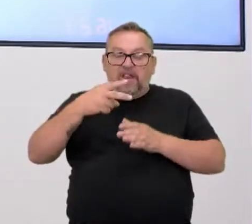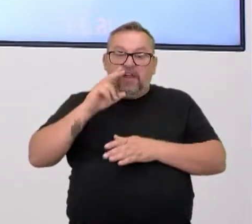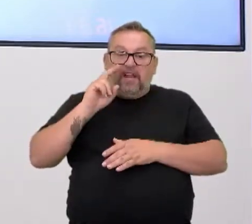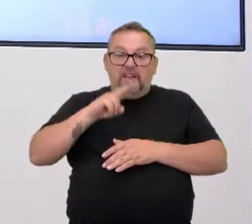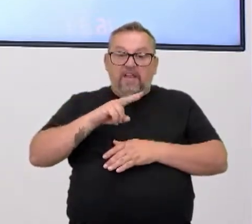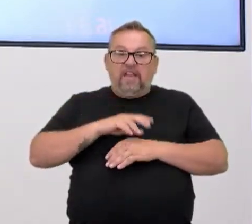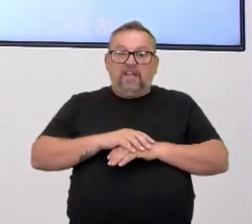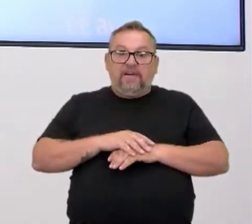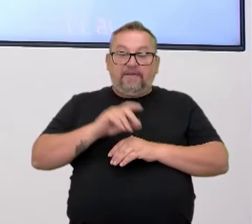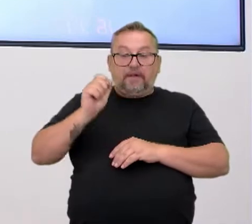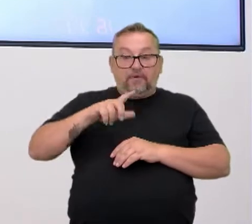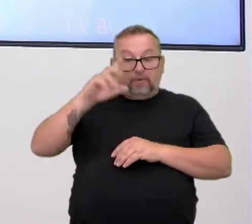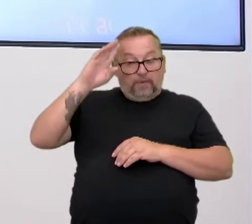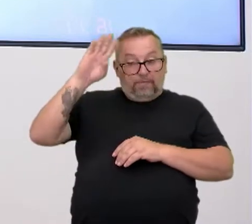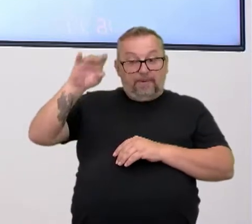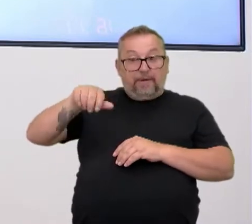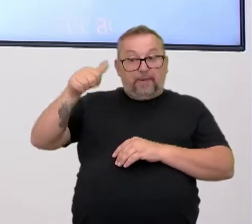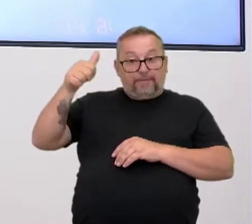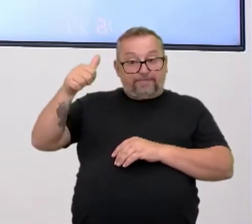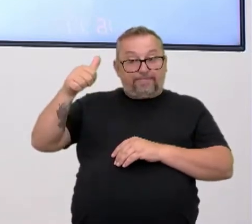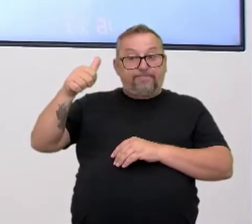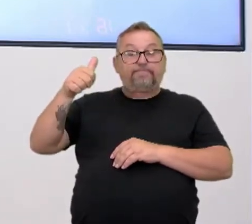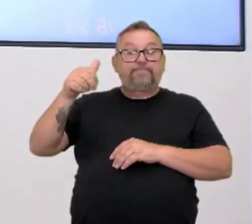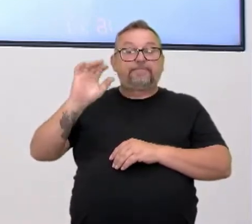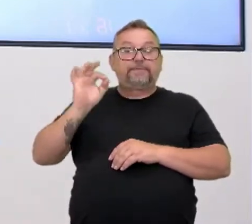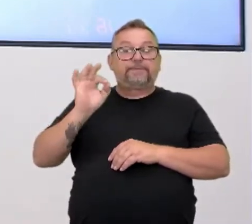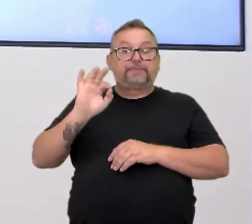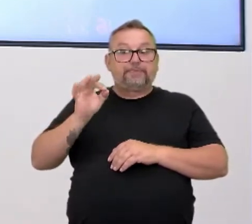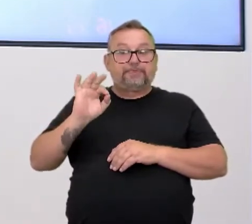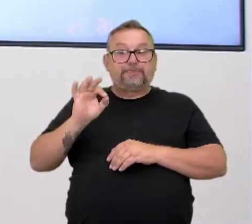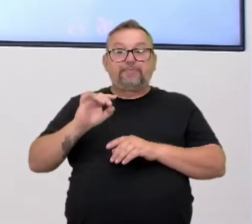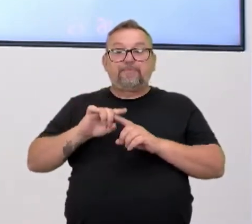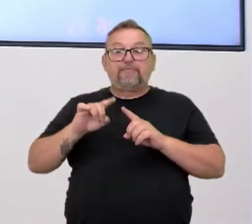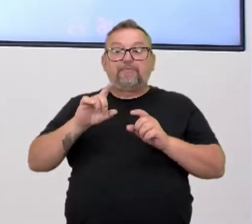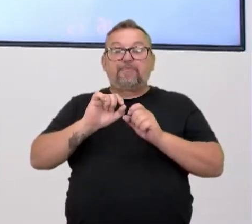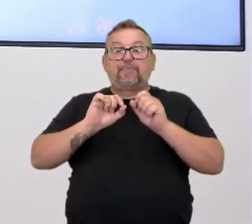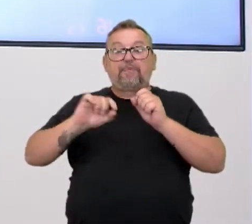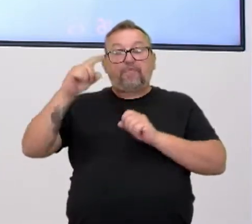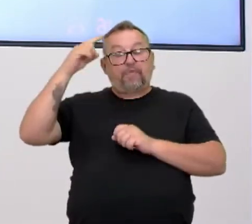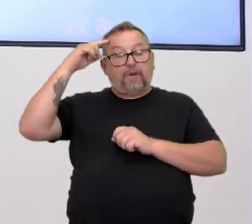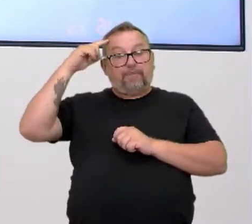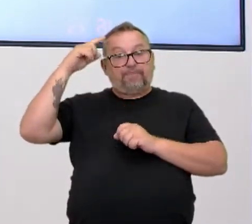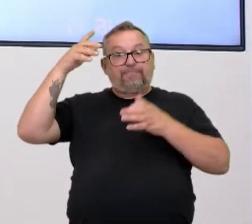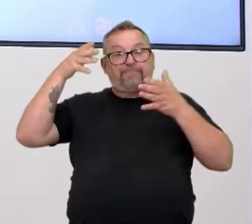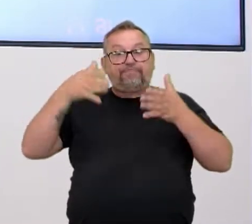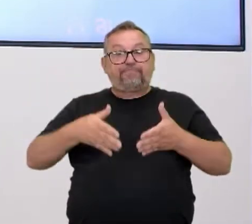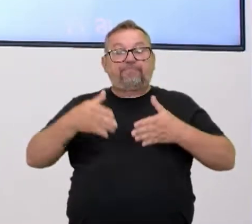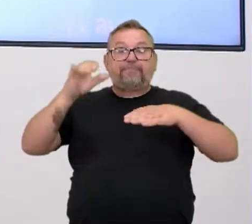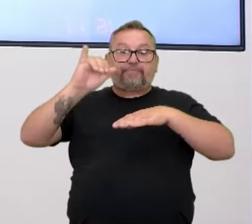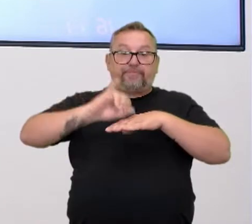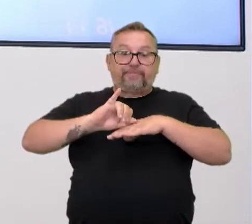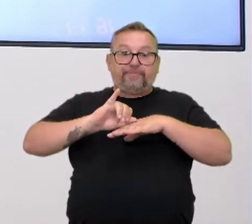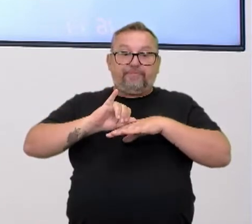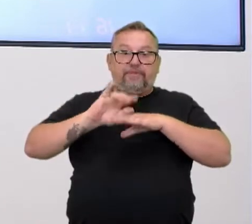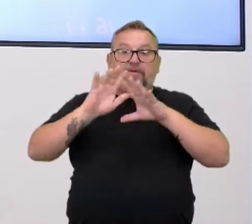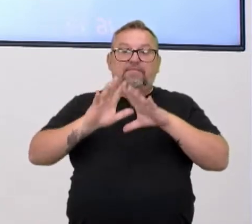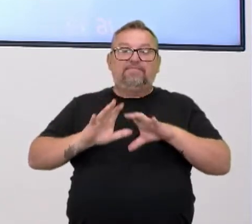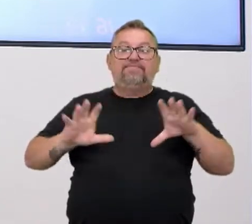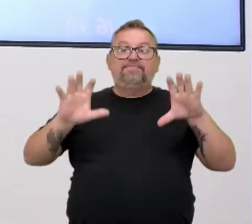primária, o que está em azul, que vem primeiro. Então, ideia central na nuvem.